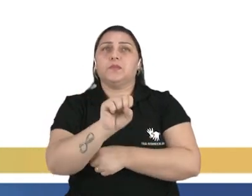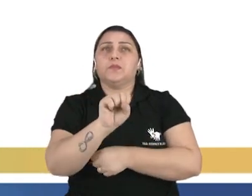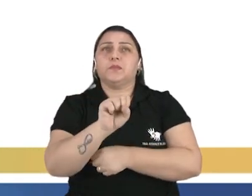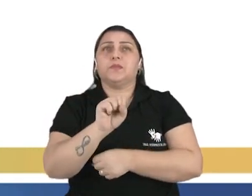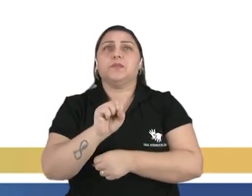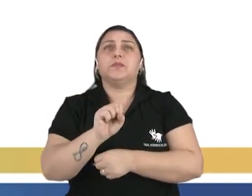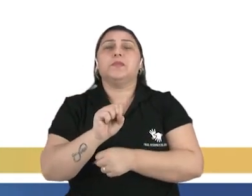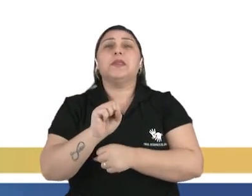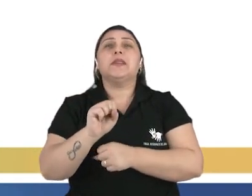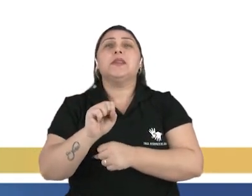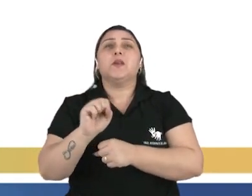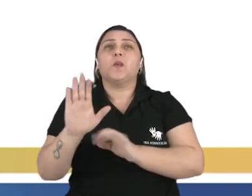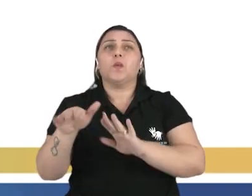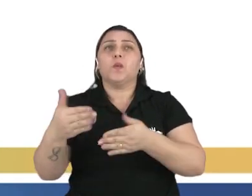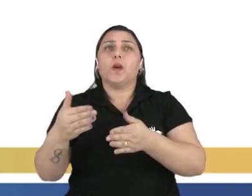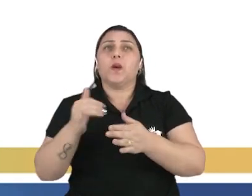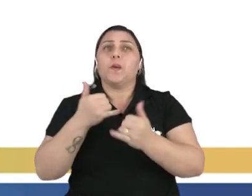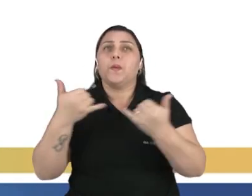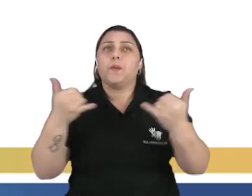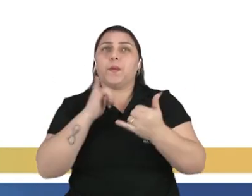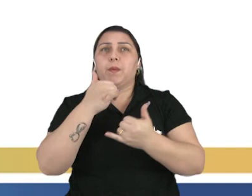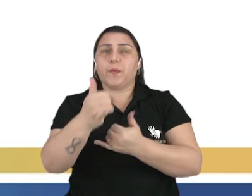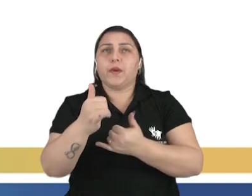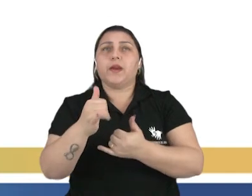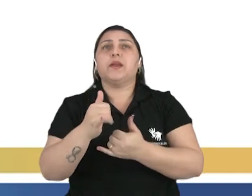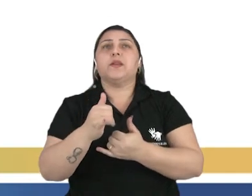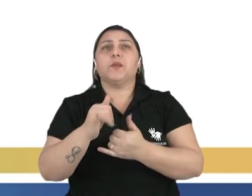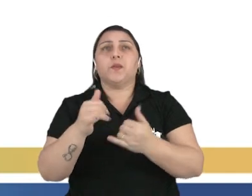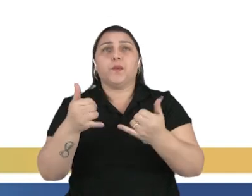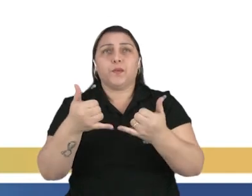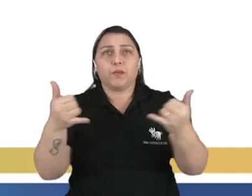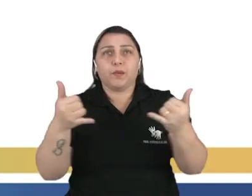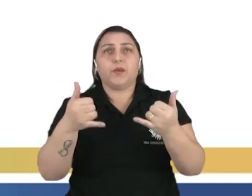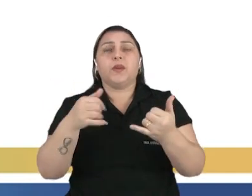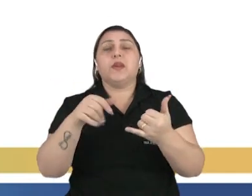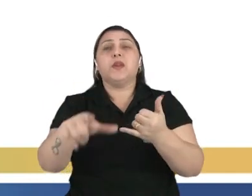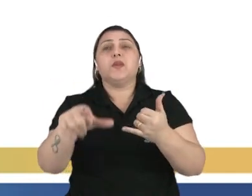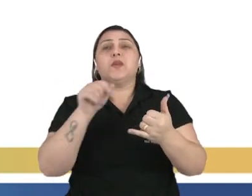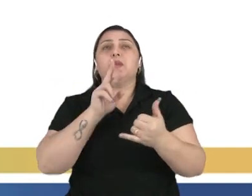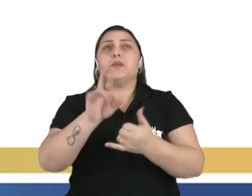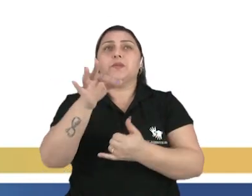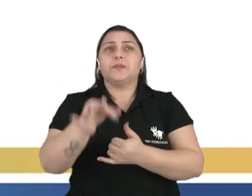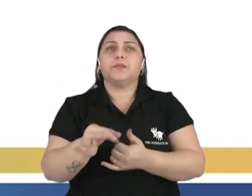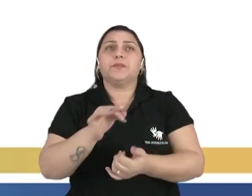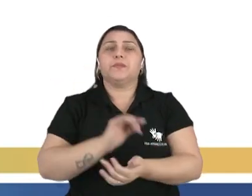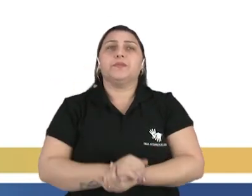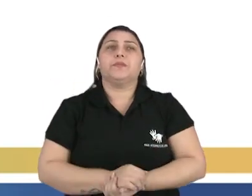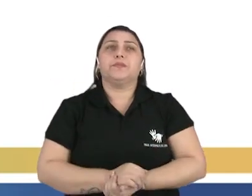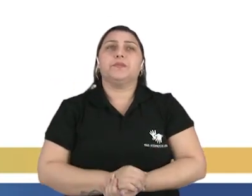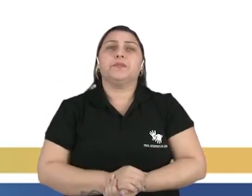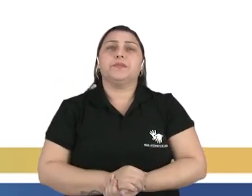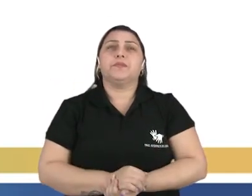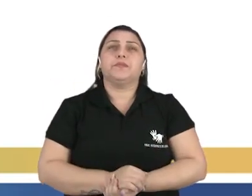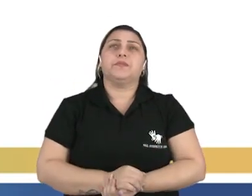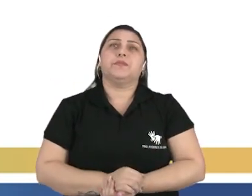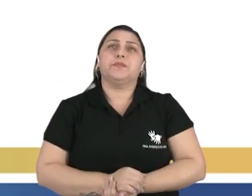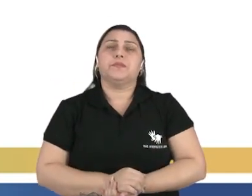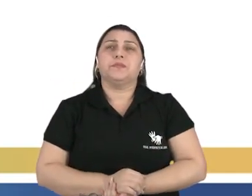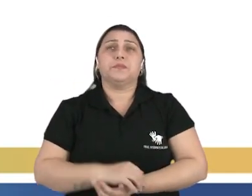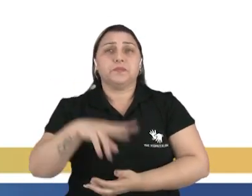segundos, determine a intensidade da corrente elétrica que atravessa esse fio. Então, e assinale a alternativa correta, né? Então, vamos